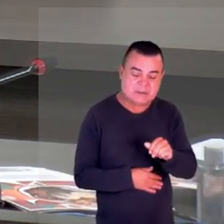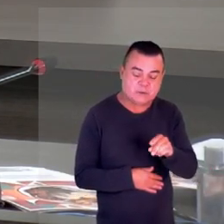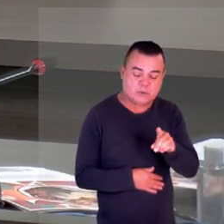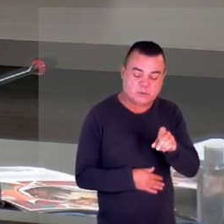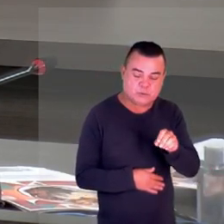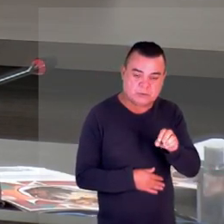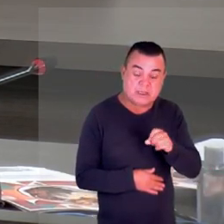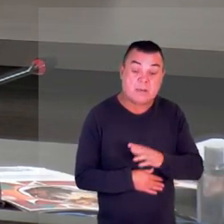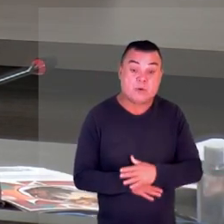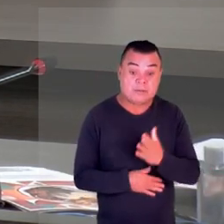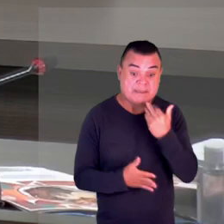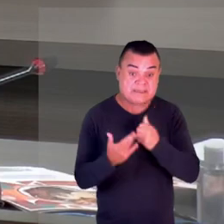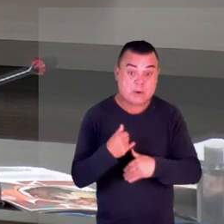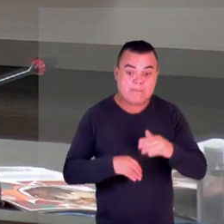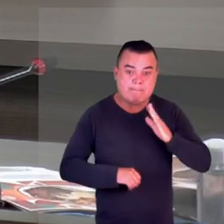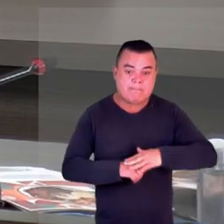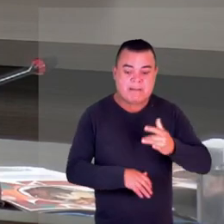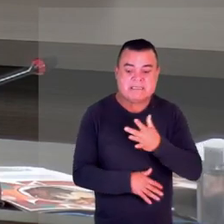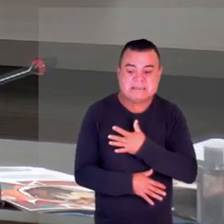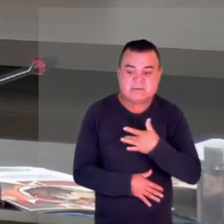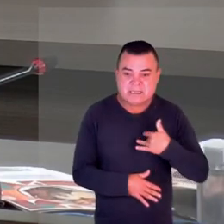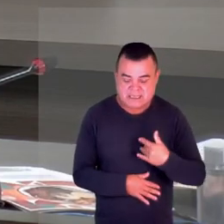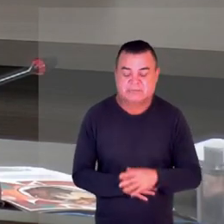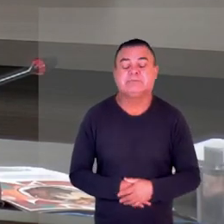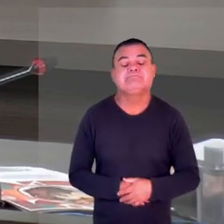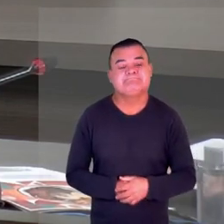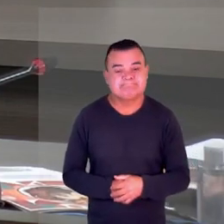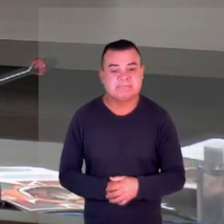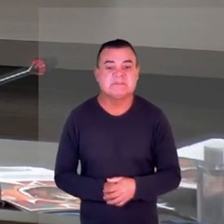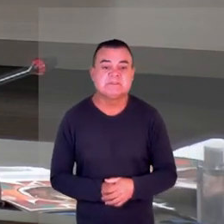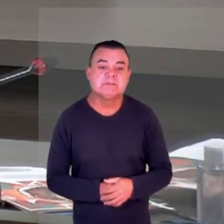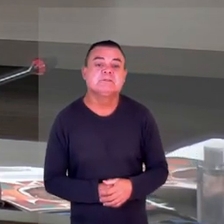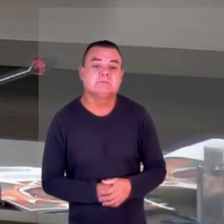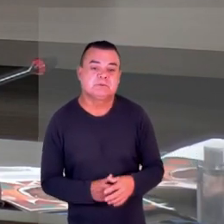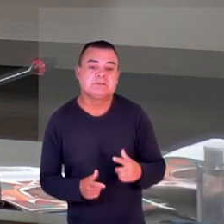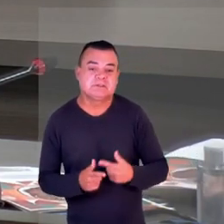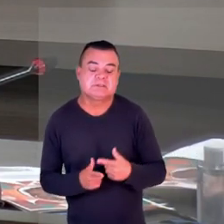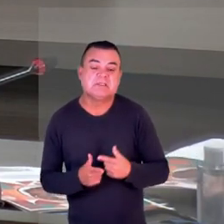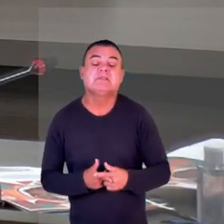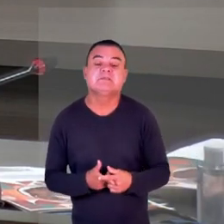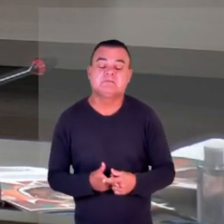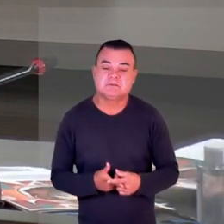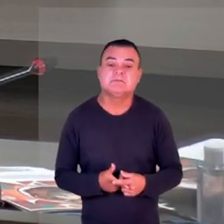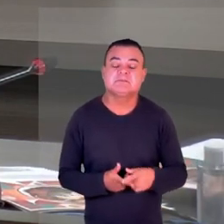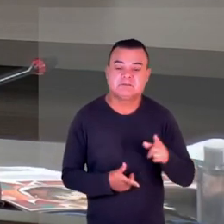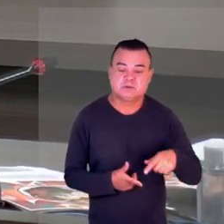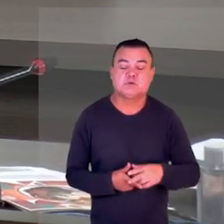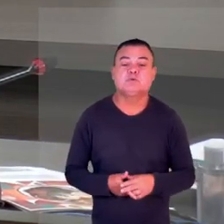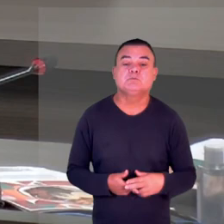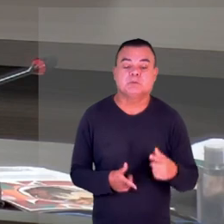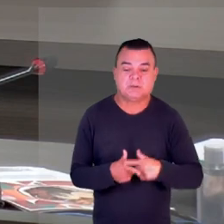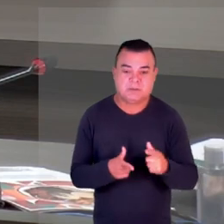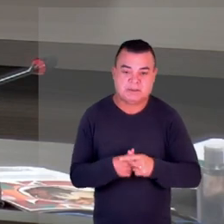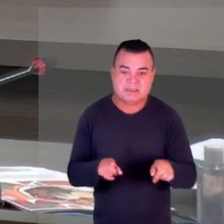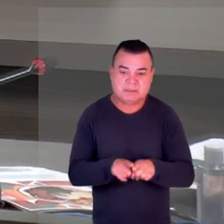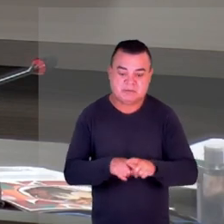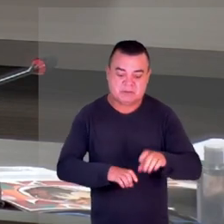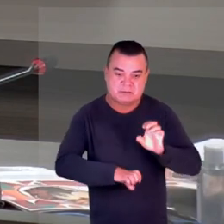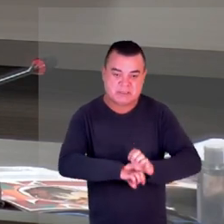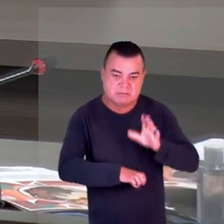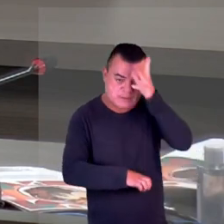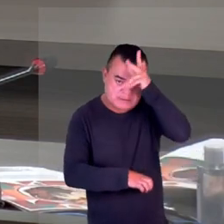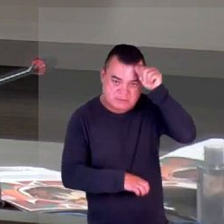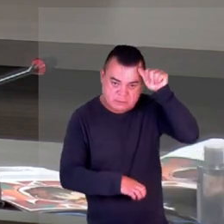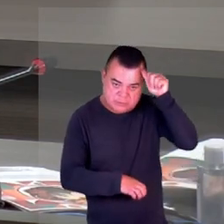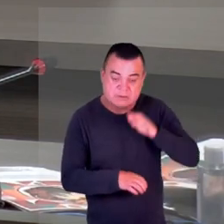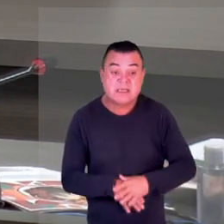saudável o que tem sido um grande problema também na no no Mato Grosso e a minha pergunta era basicamente